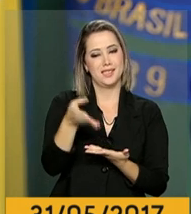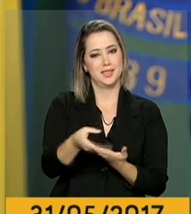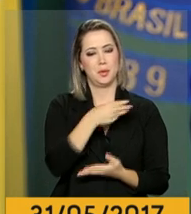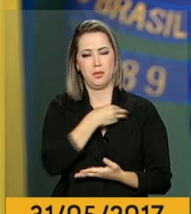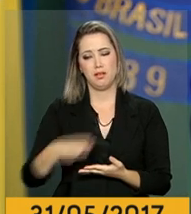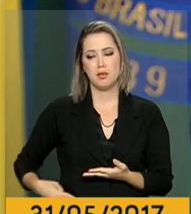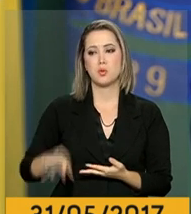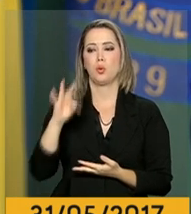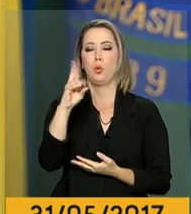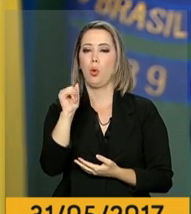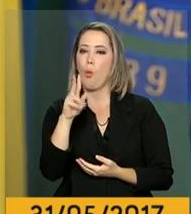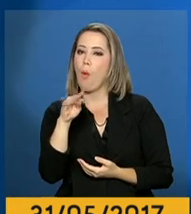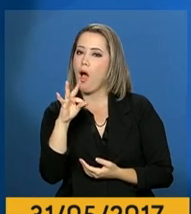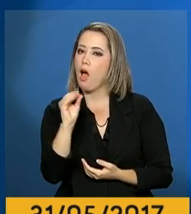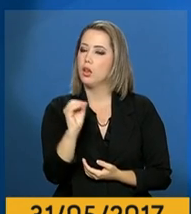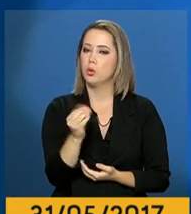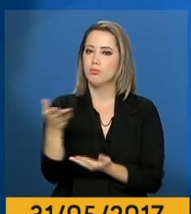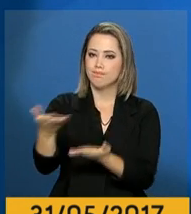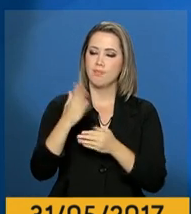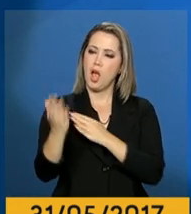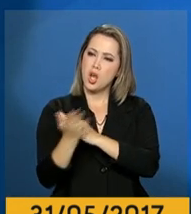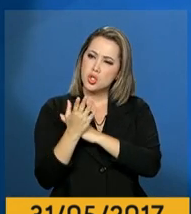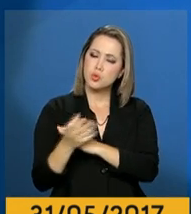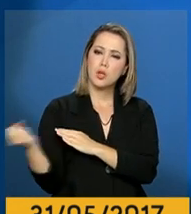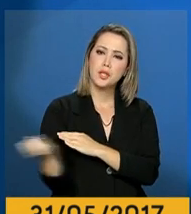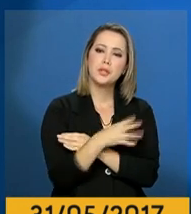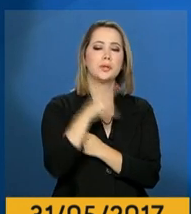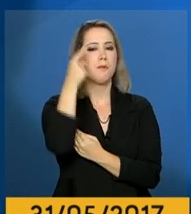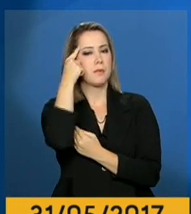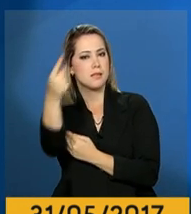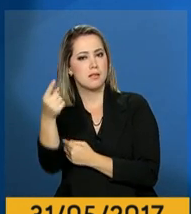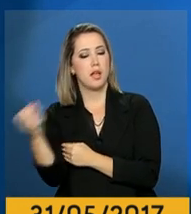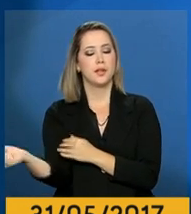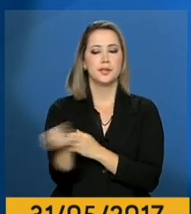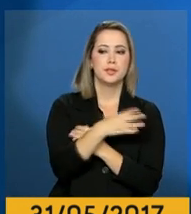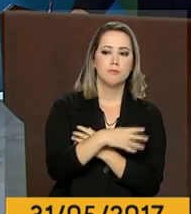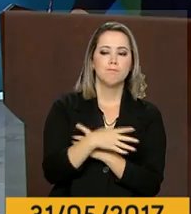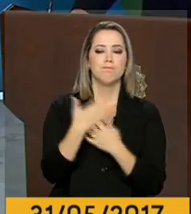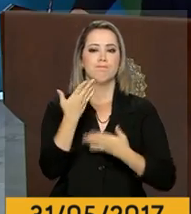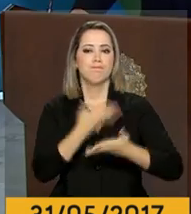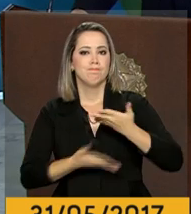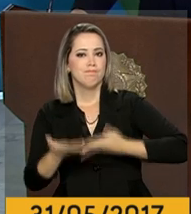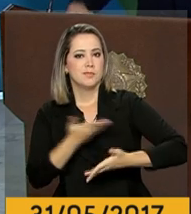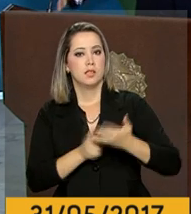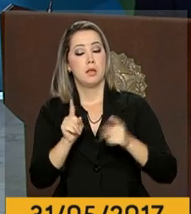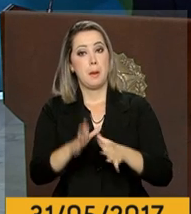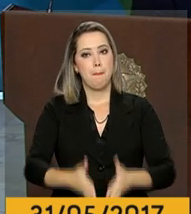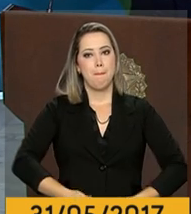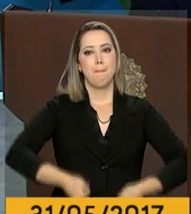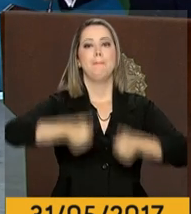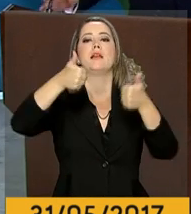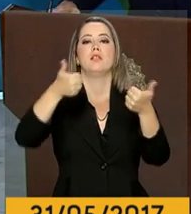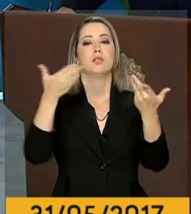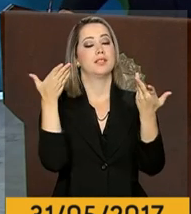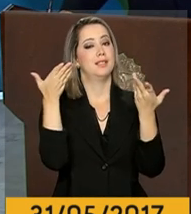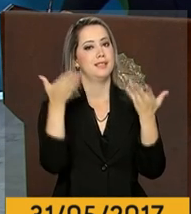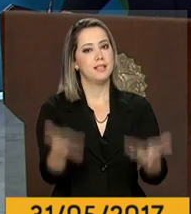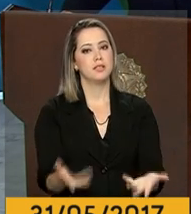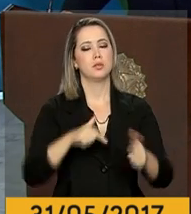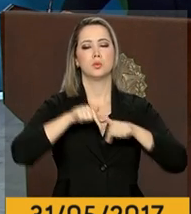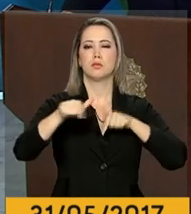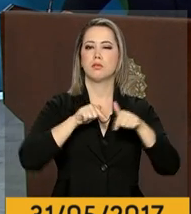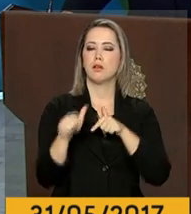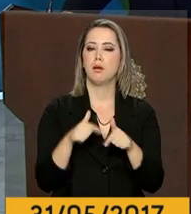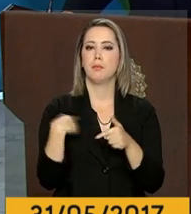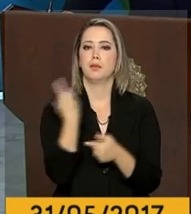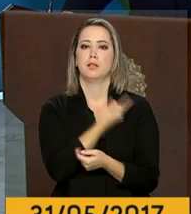Jardim, ajudará a trazer novas ideias, novas abordagens, que aprimorarão ainda mais o